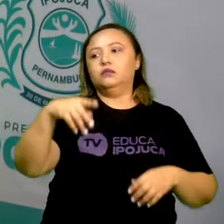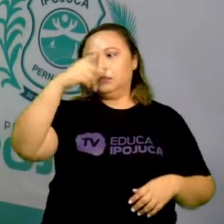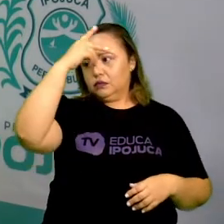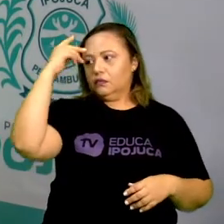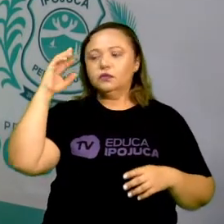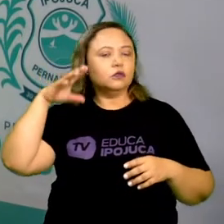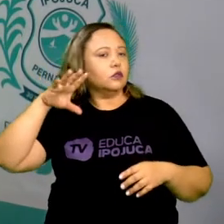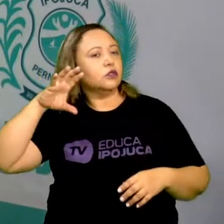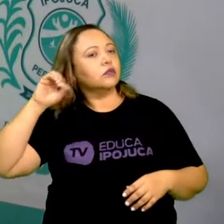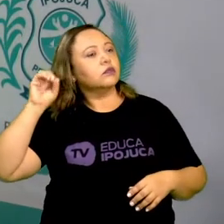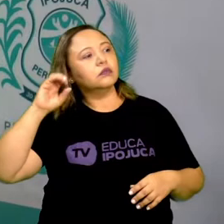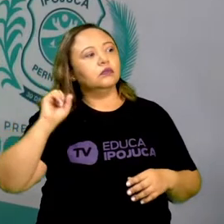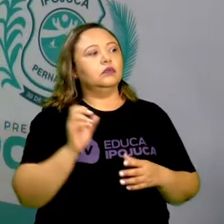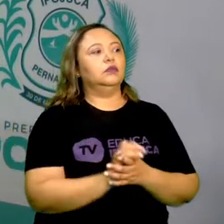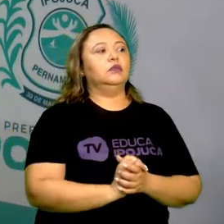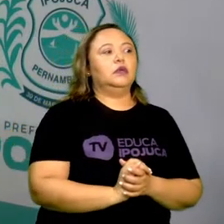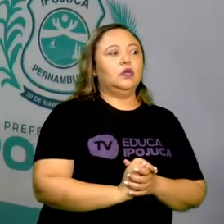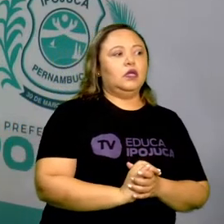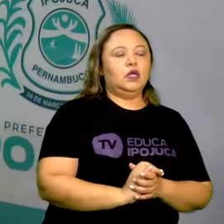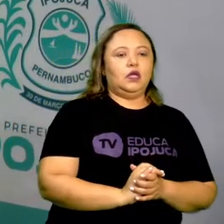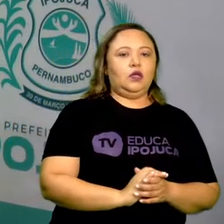pessoas.